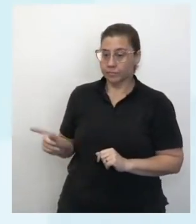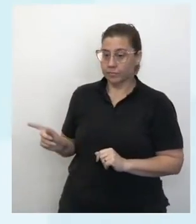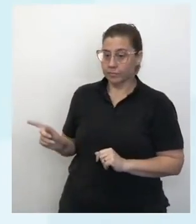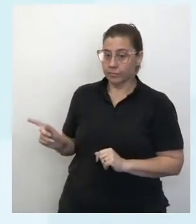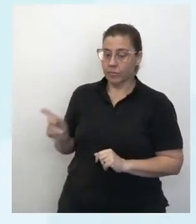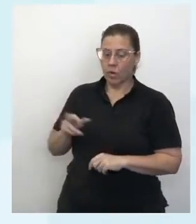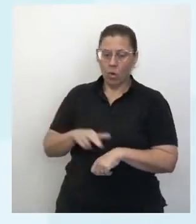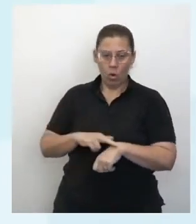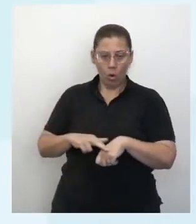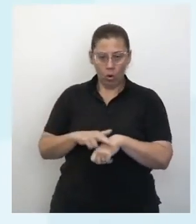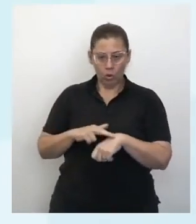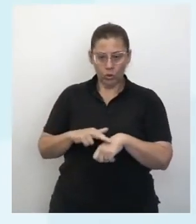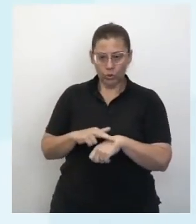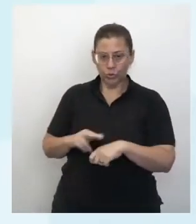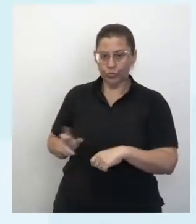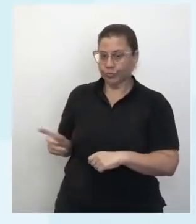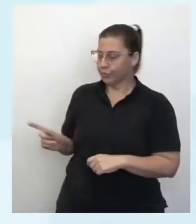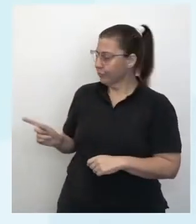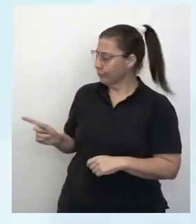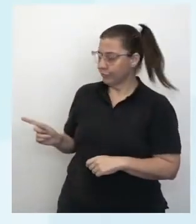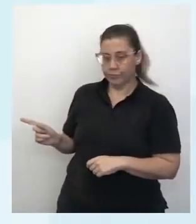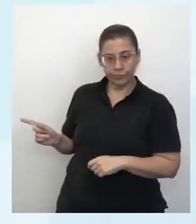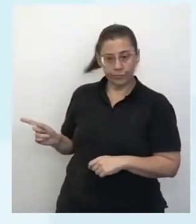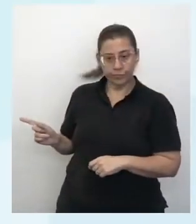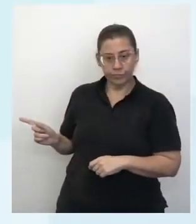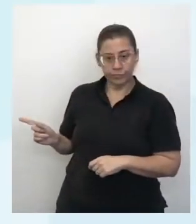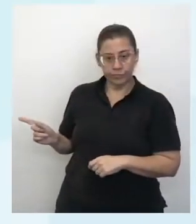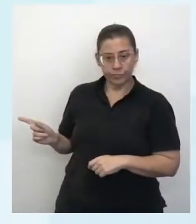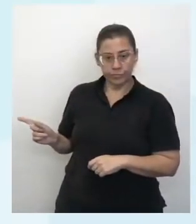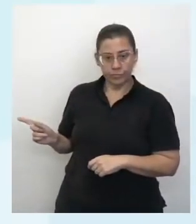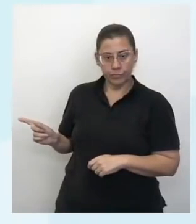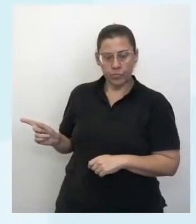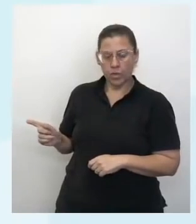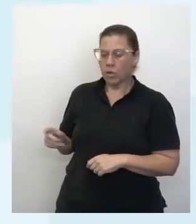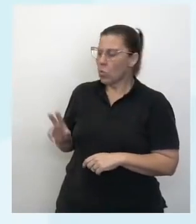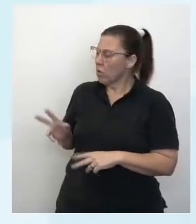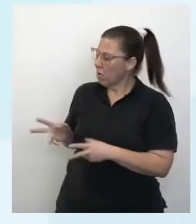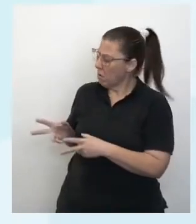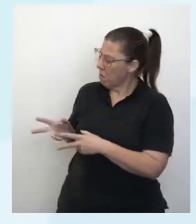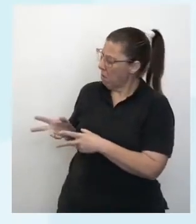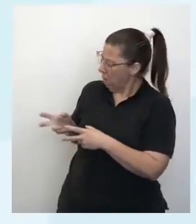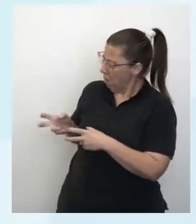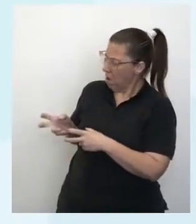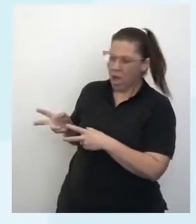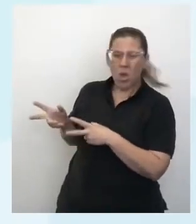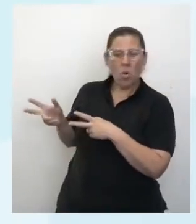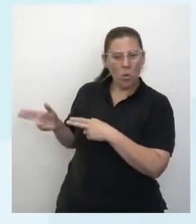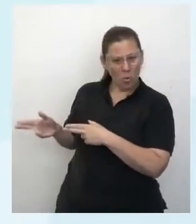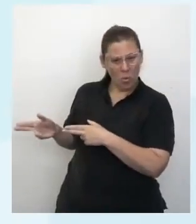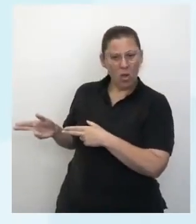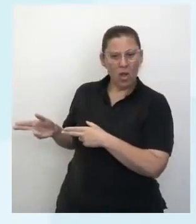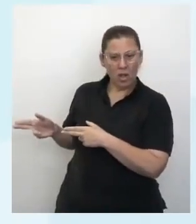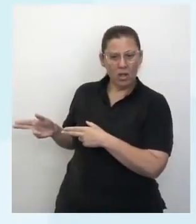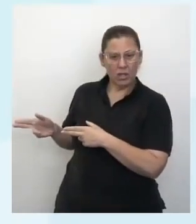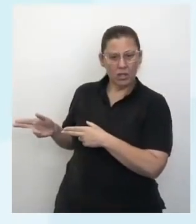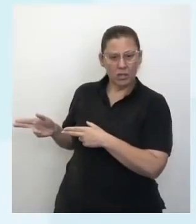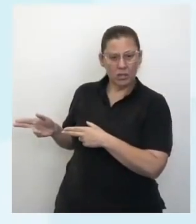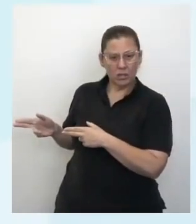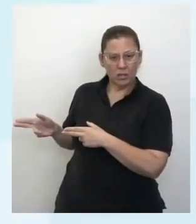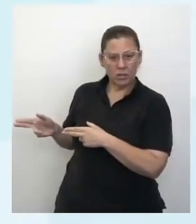retângulo roxo aqui. Eu tenho 2 retângulos roxos. Quando a gente olha e vê que eles são iguais, aqui na matemática a gente